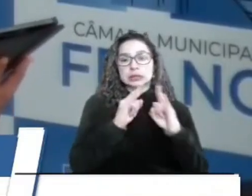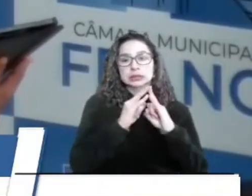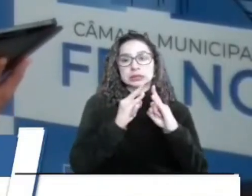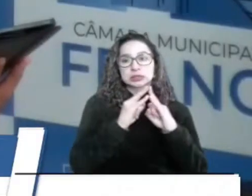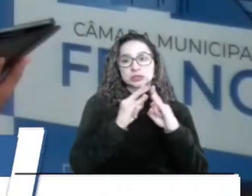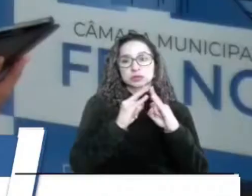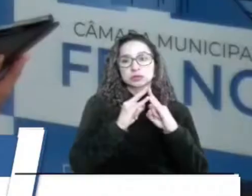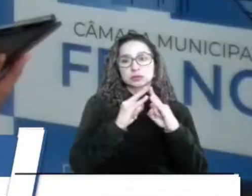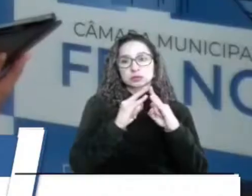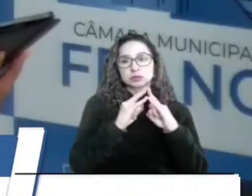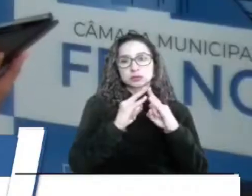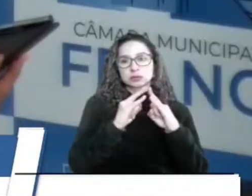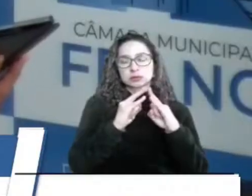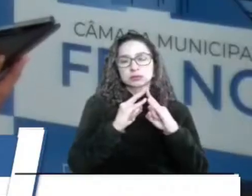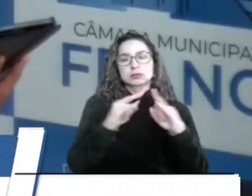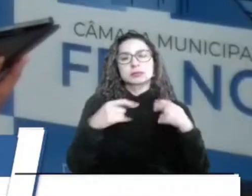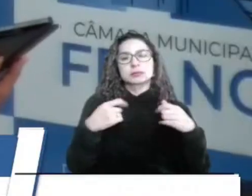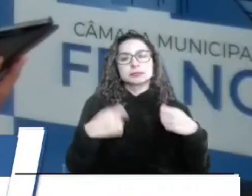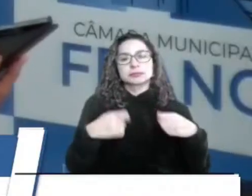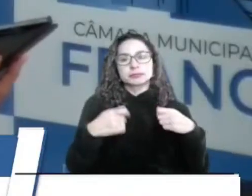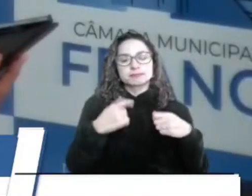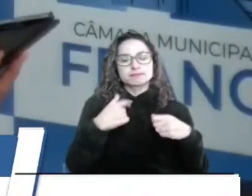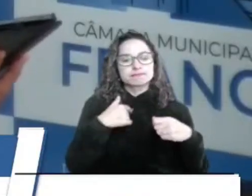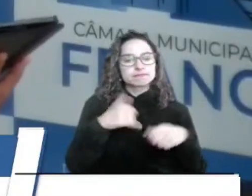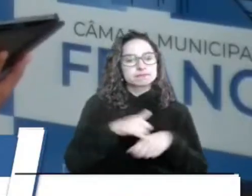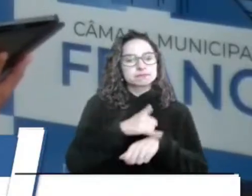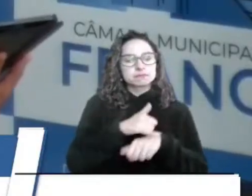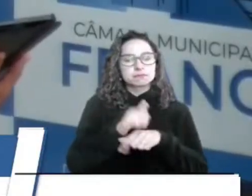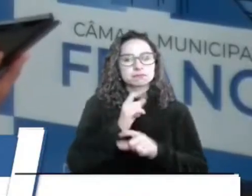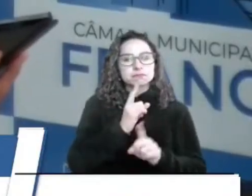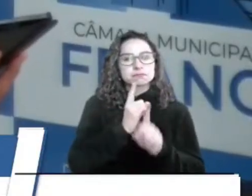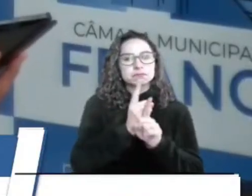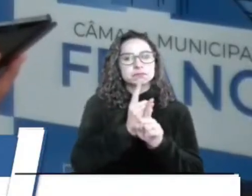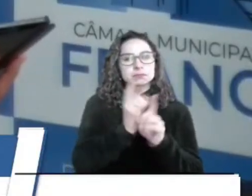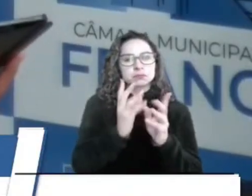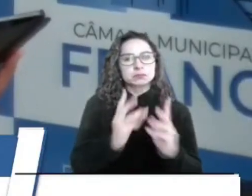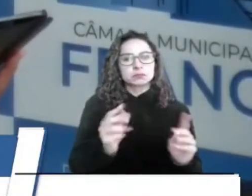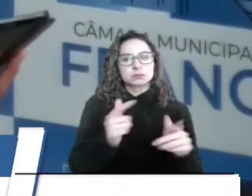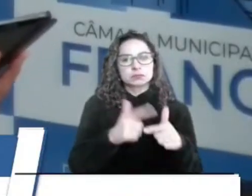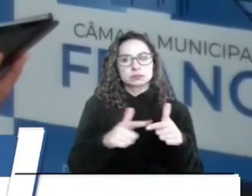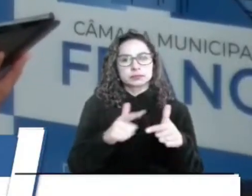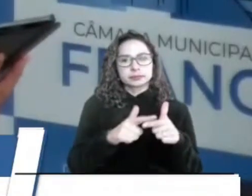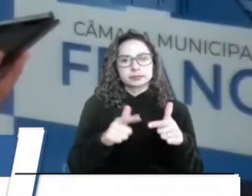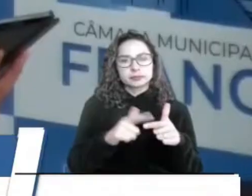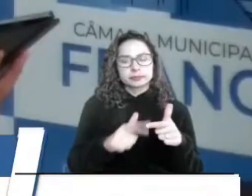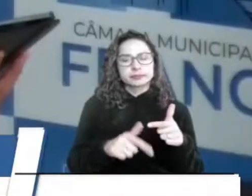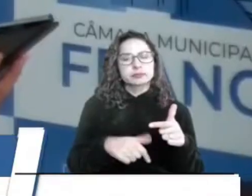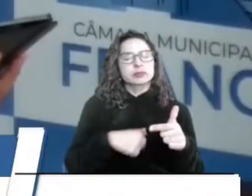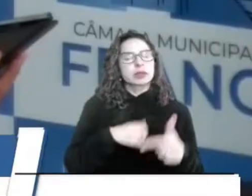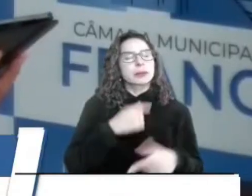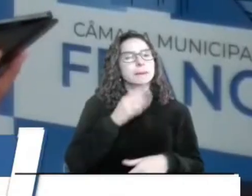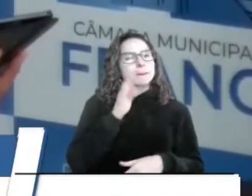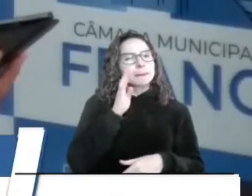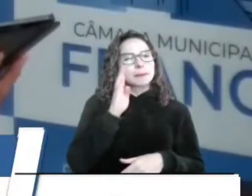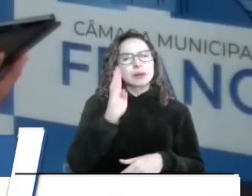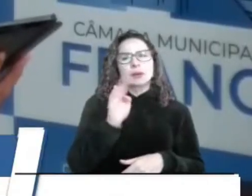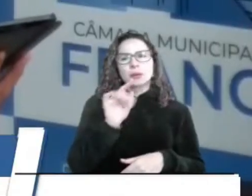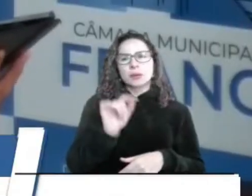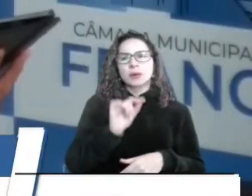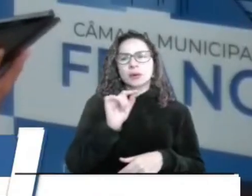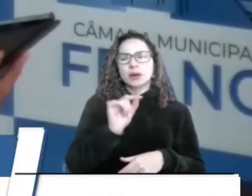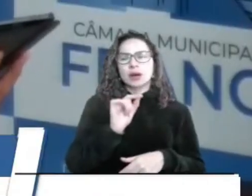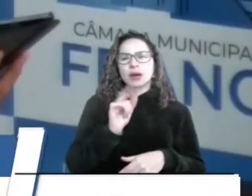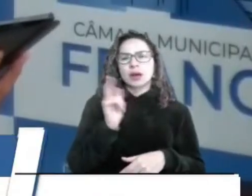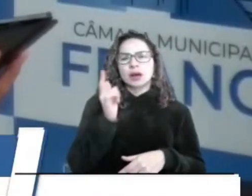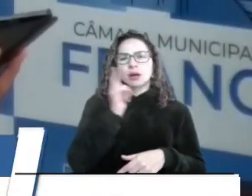instituições, precisamos encontrar soluções para esse problema, que passa principalmente pelo fim